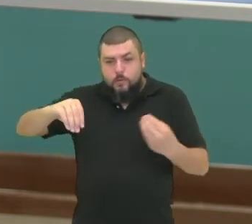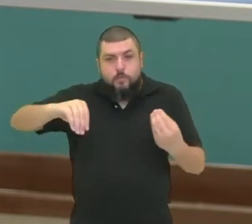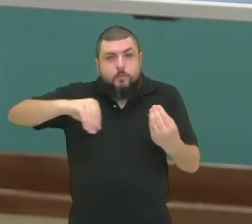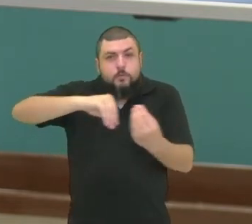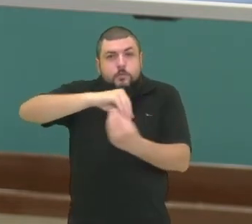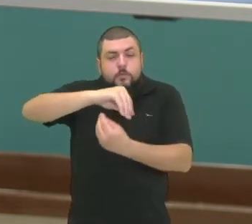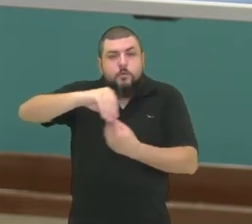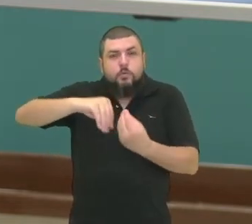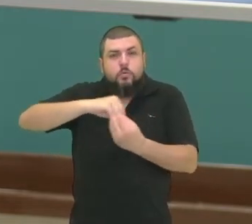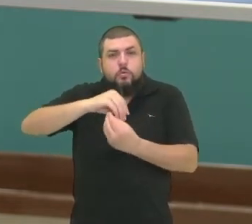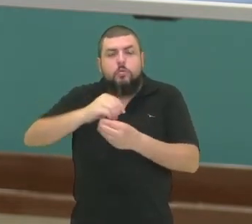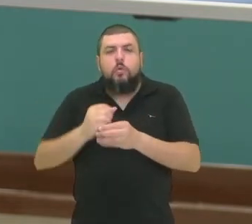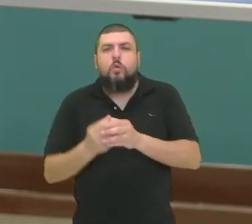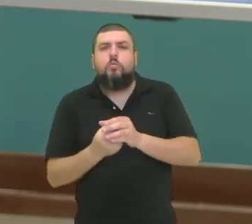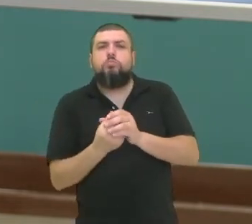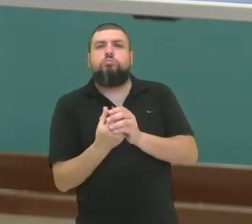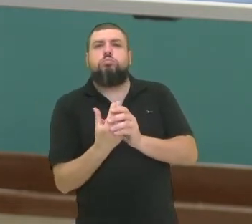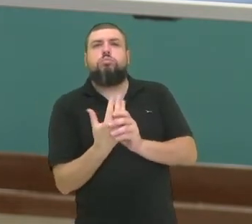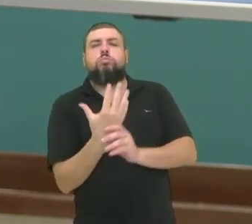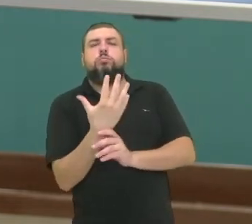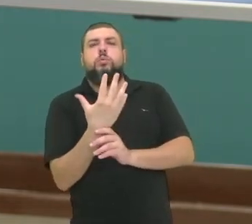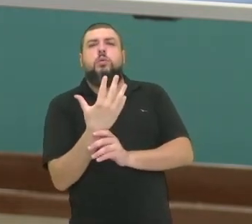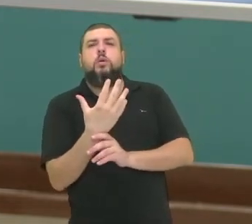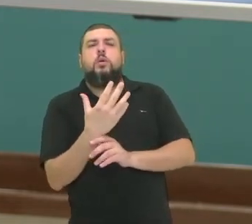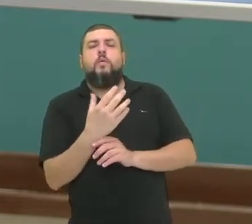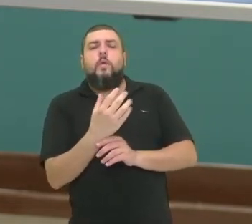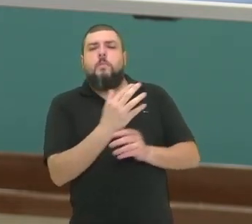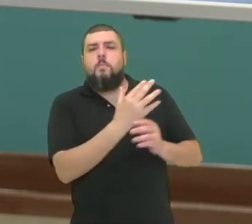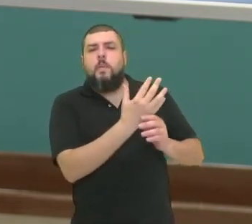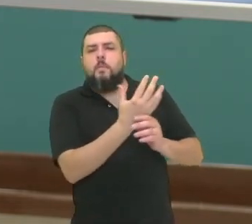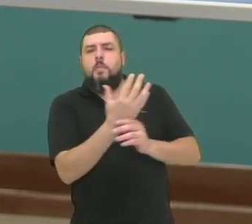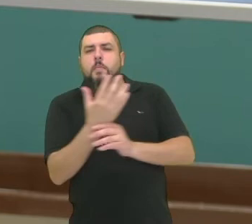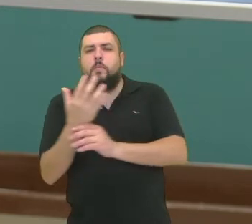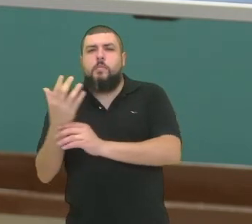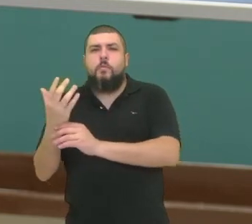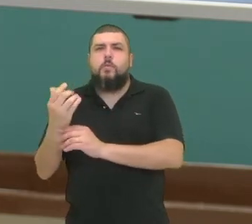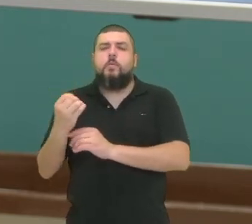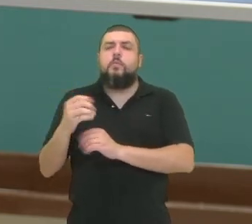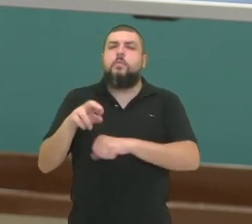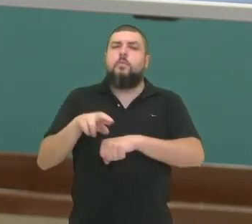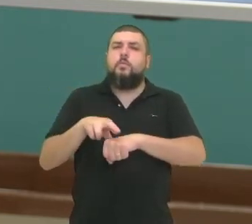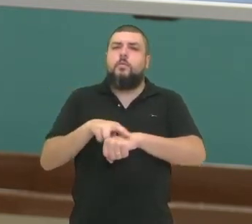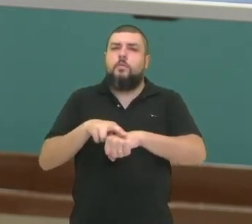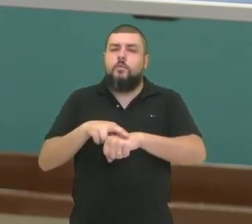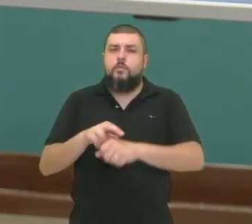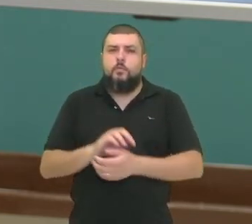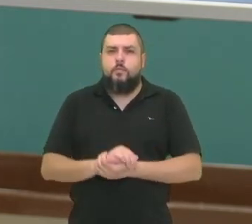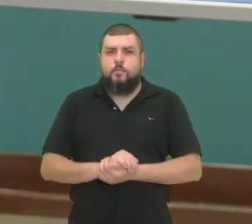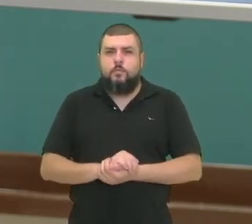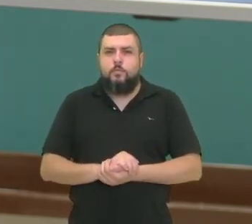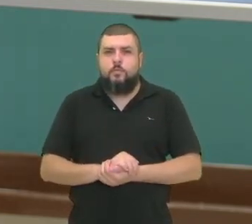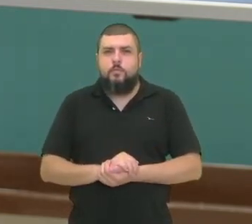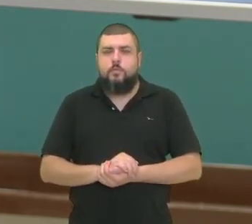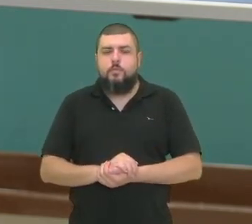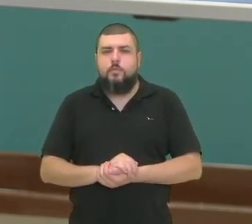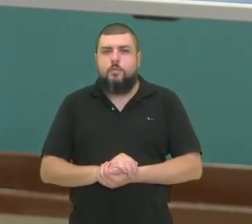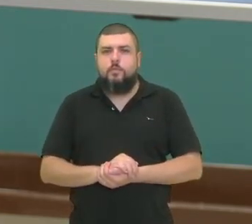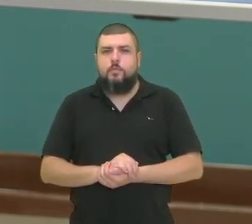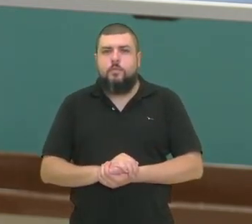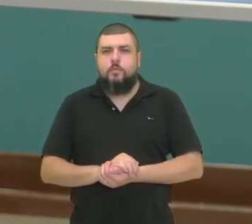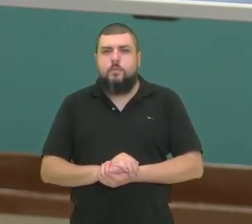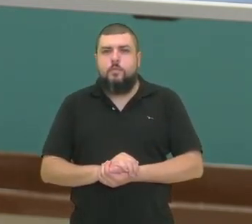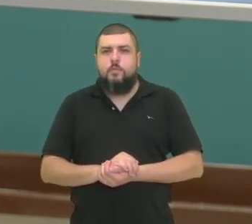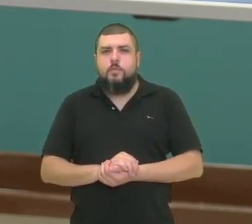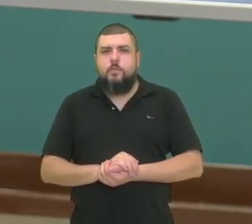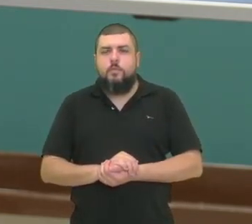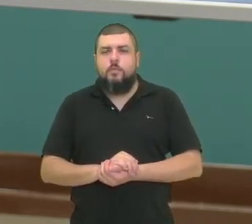em 100%, todas elas flores púrpuras. Na fecundação dos